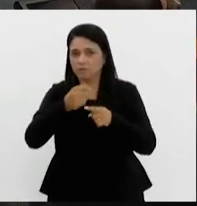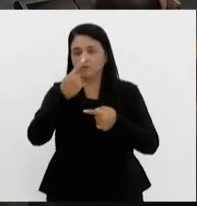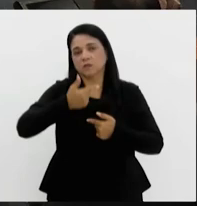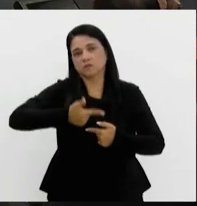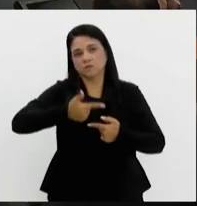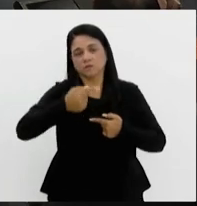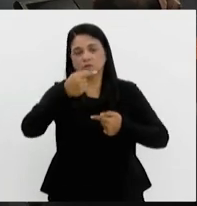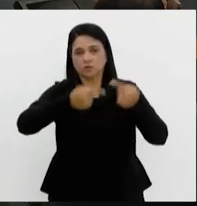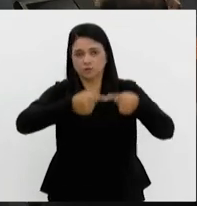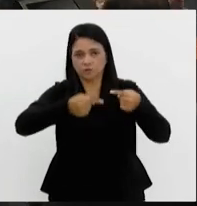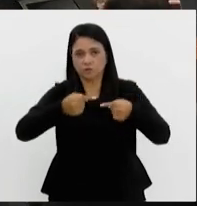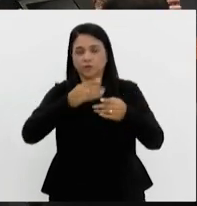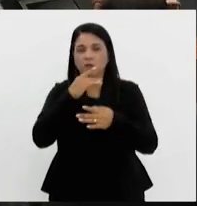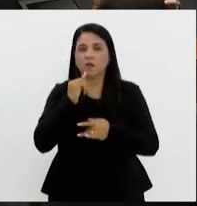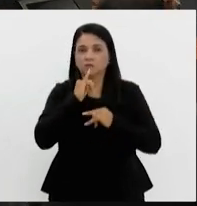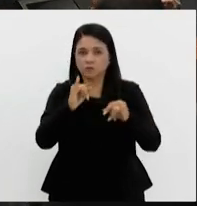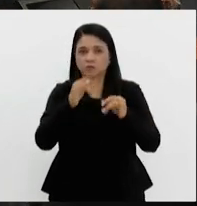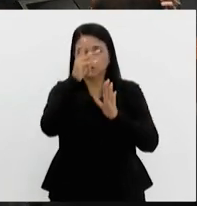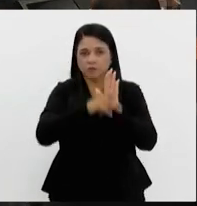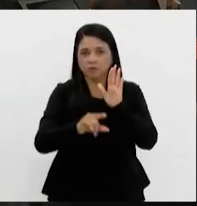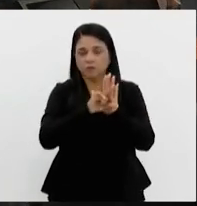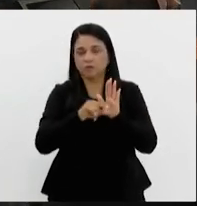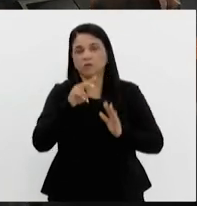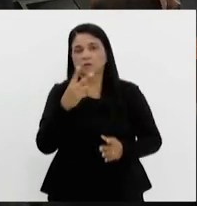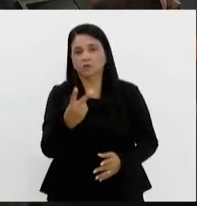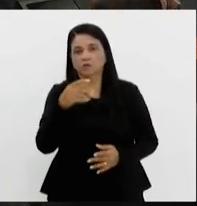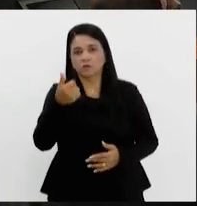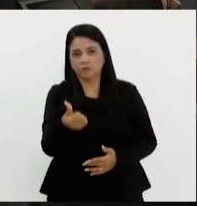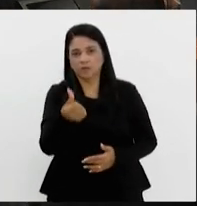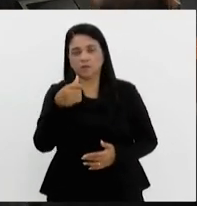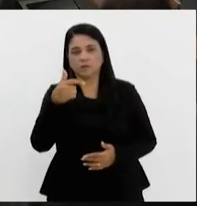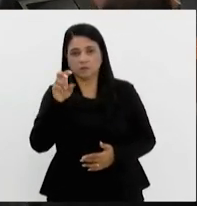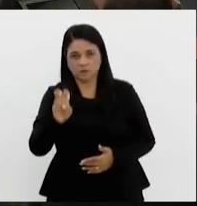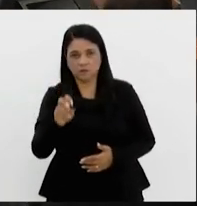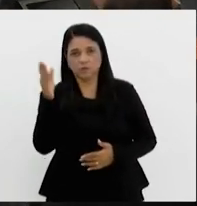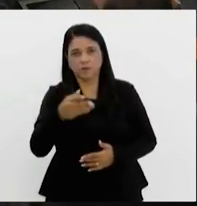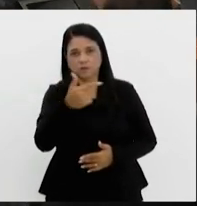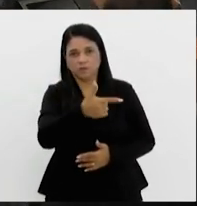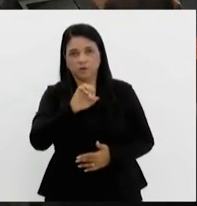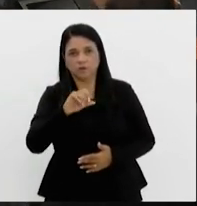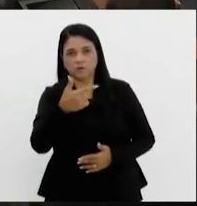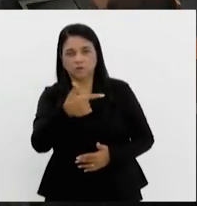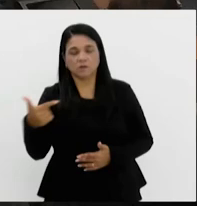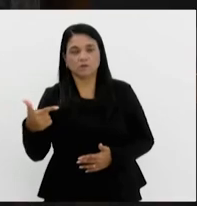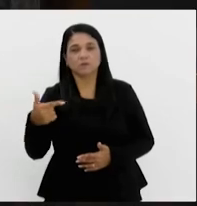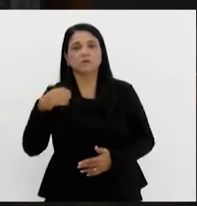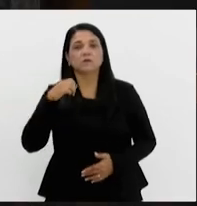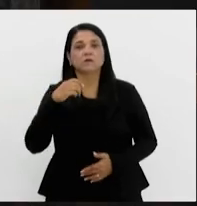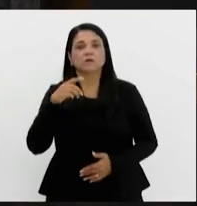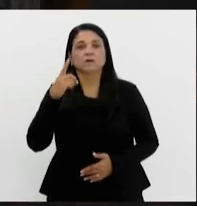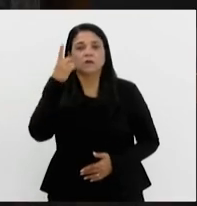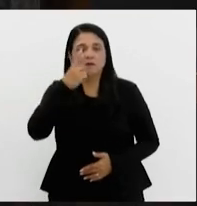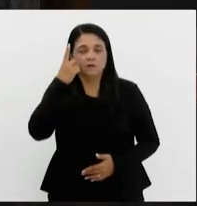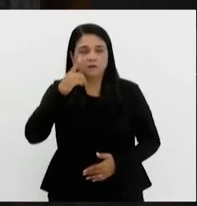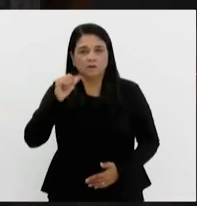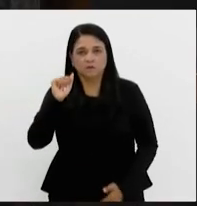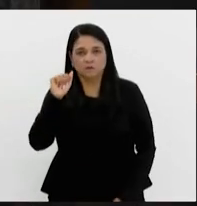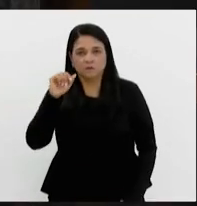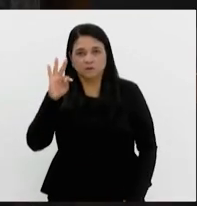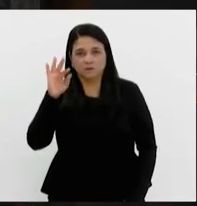discussão. Anuncio o projeto de lei número 265, de 23, de autoria do deputado Tandy Vieira, que dispõe sobre exame